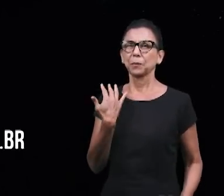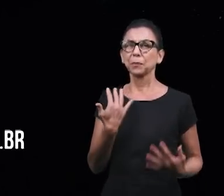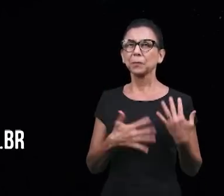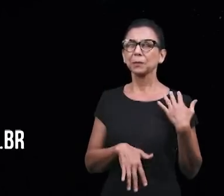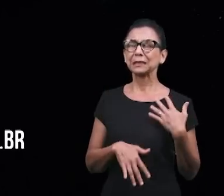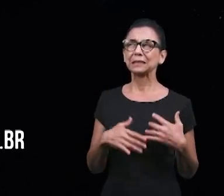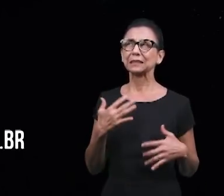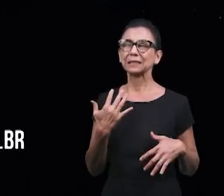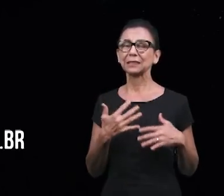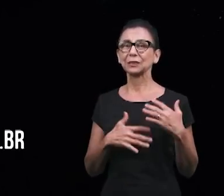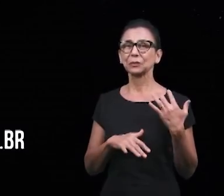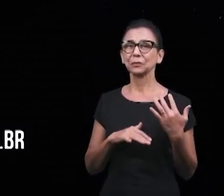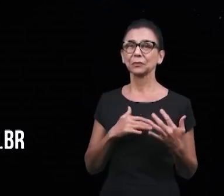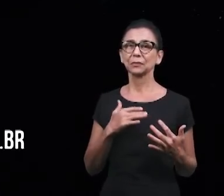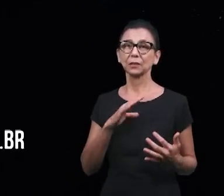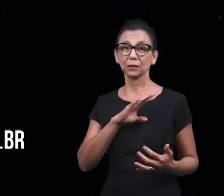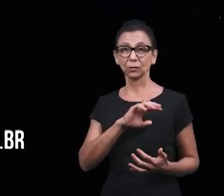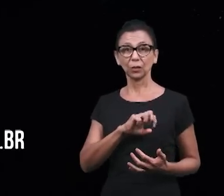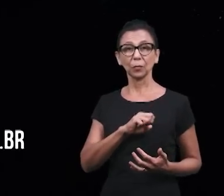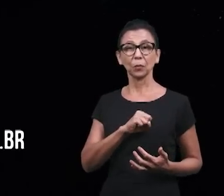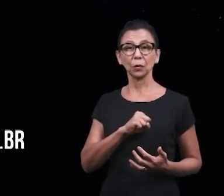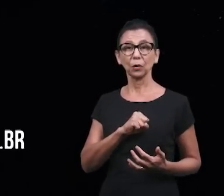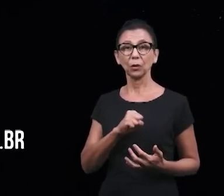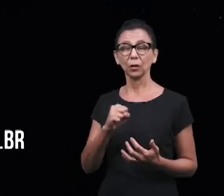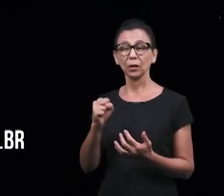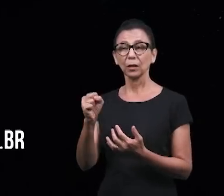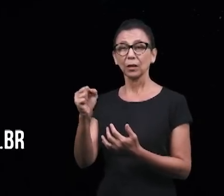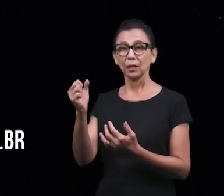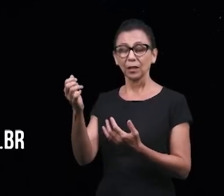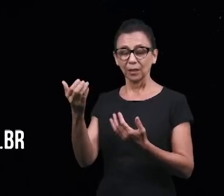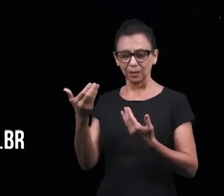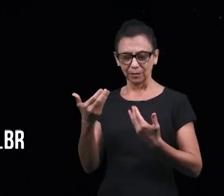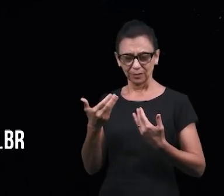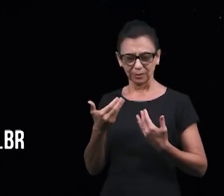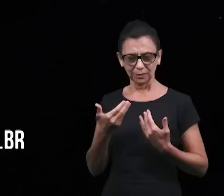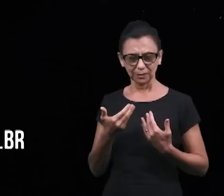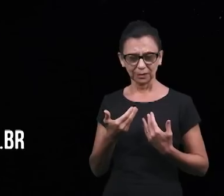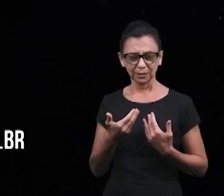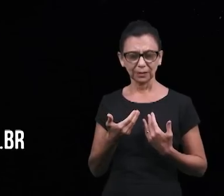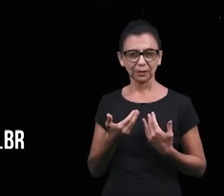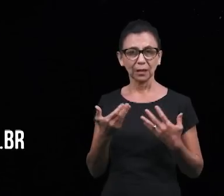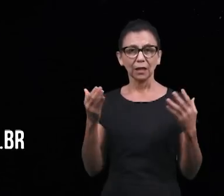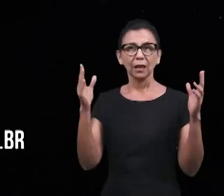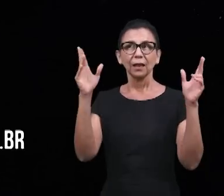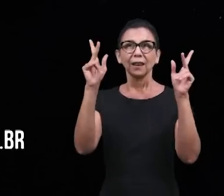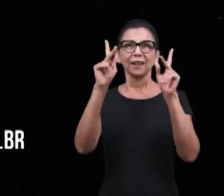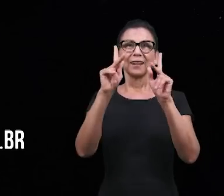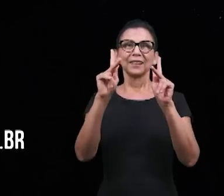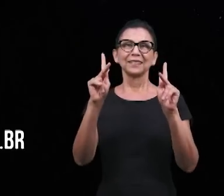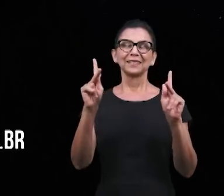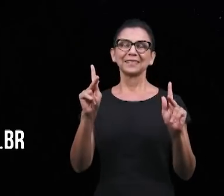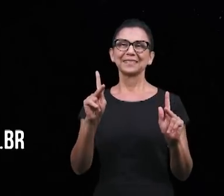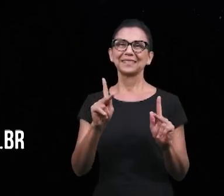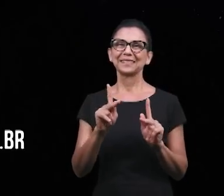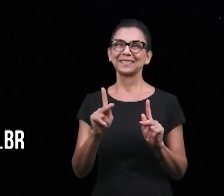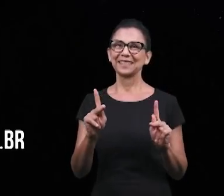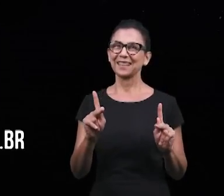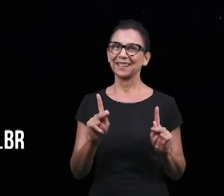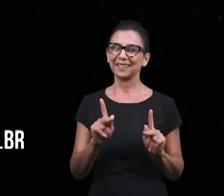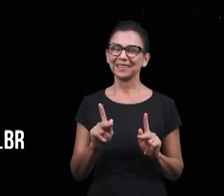coração aflito e o faz alcançar a paz.